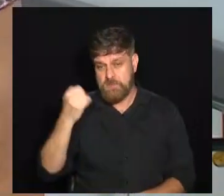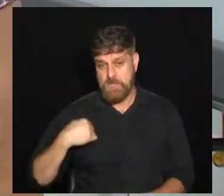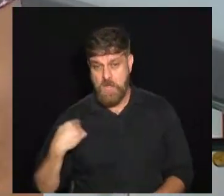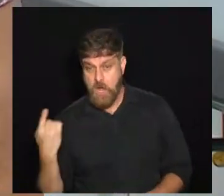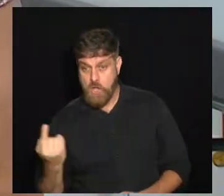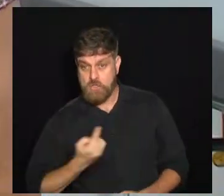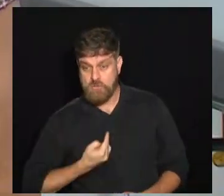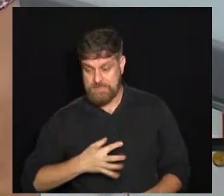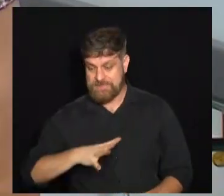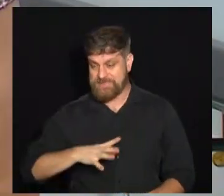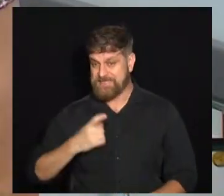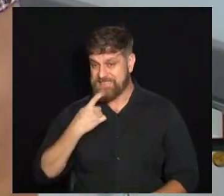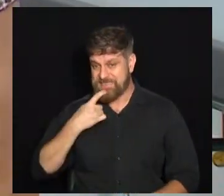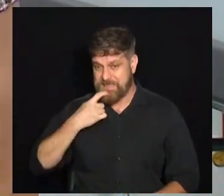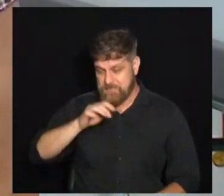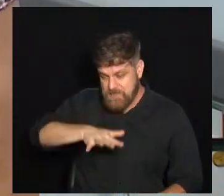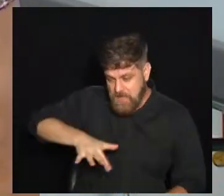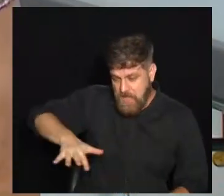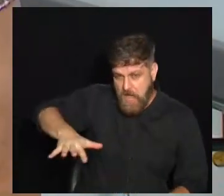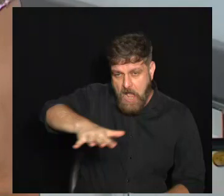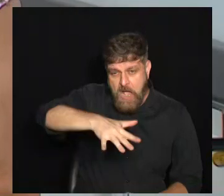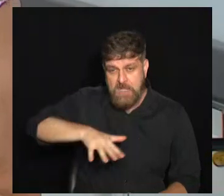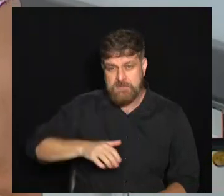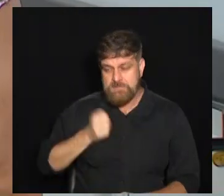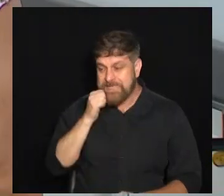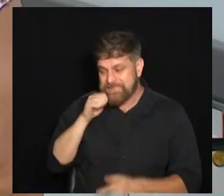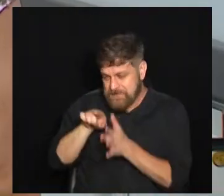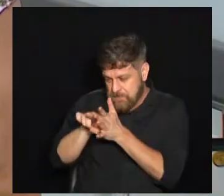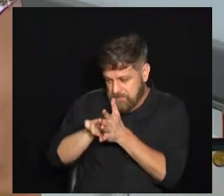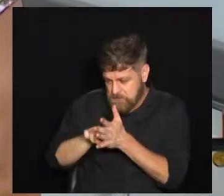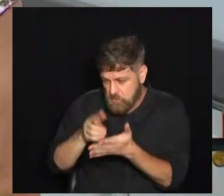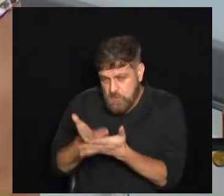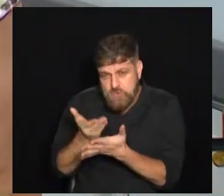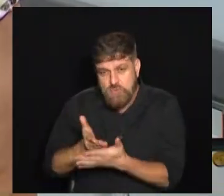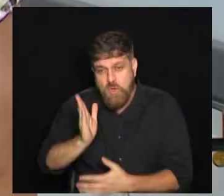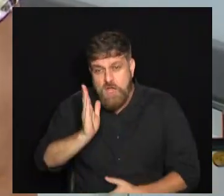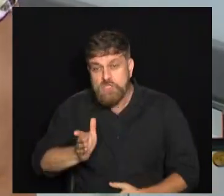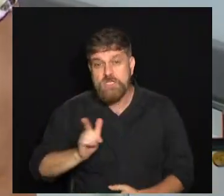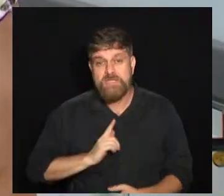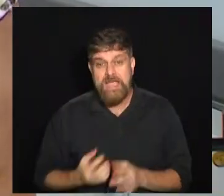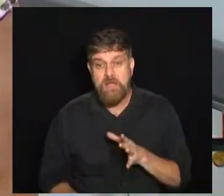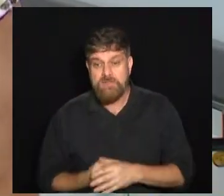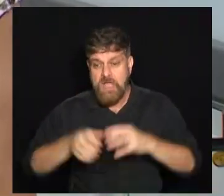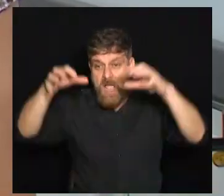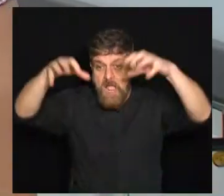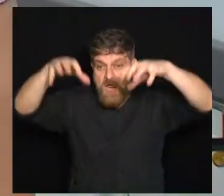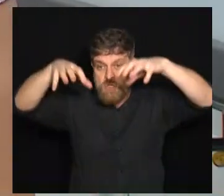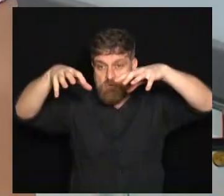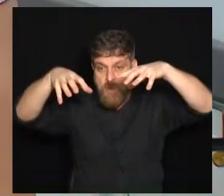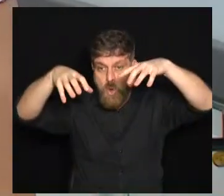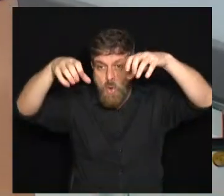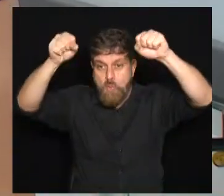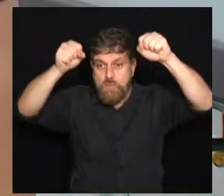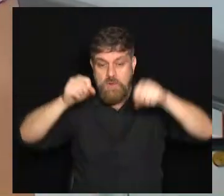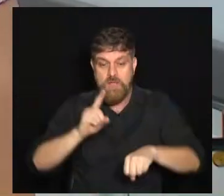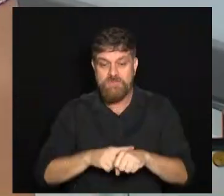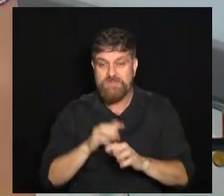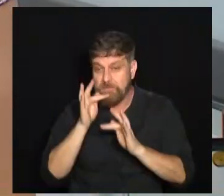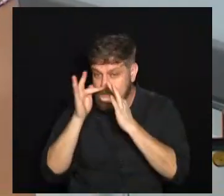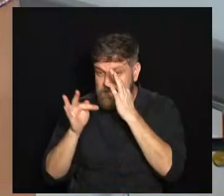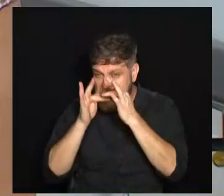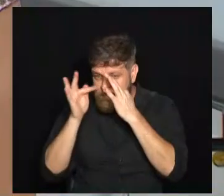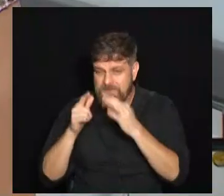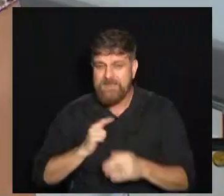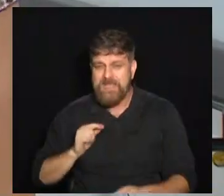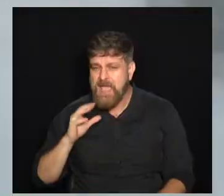nossa região e que é cientificamente comprovado é a redução das chuvas na primavera. Nós temos tido primaveras bem mais